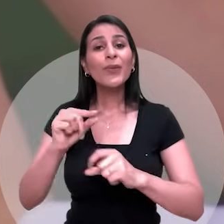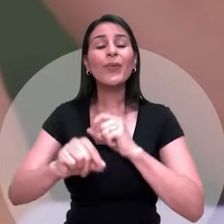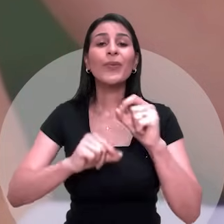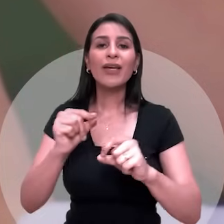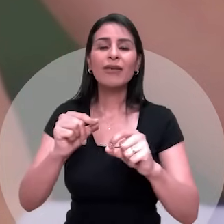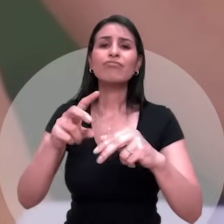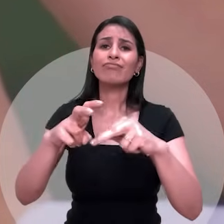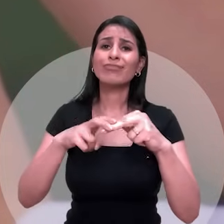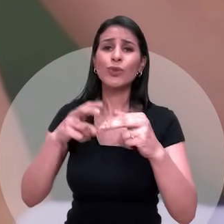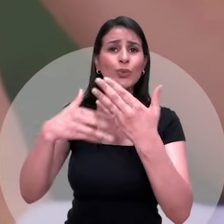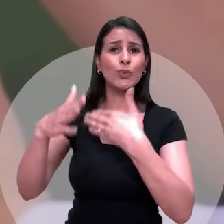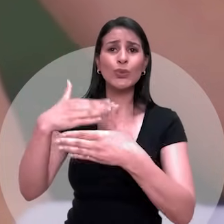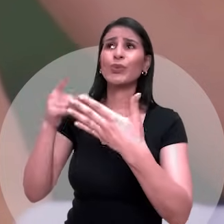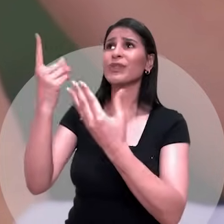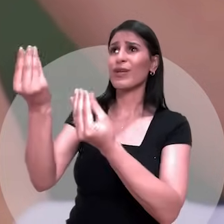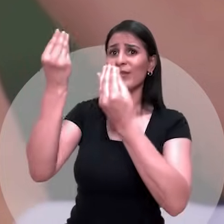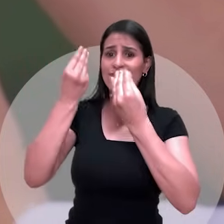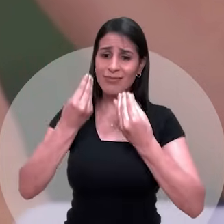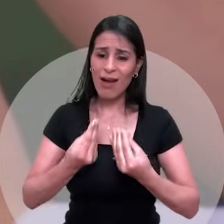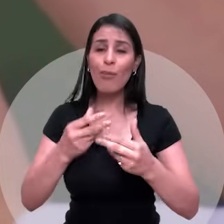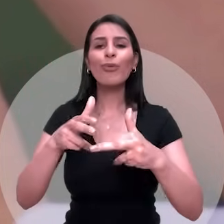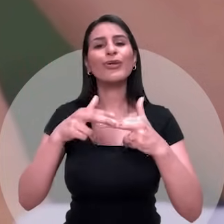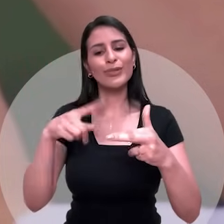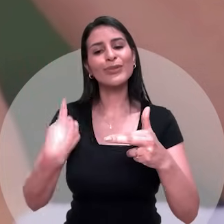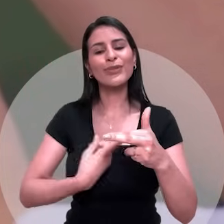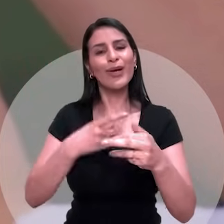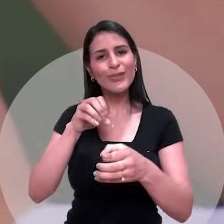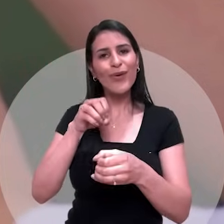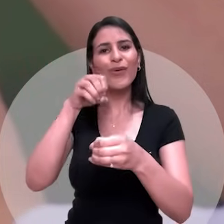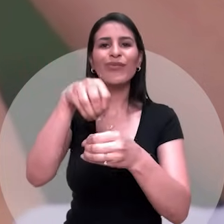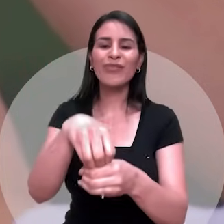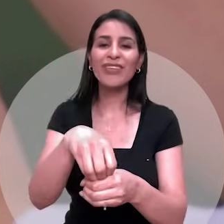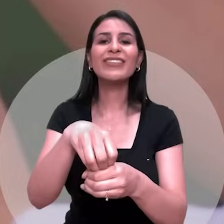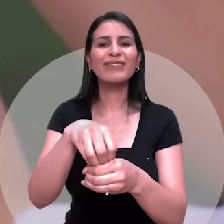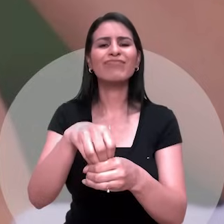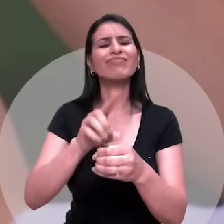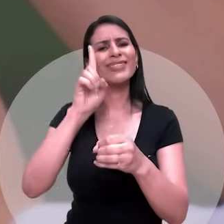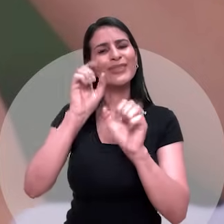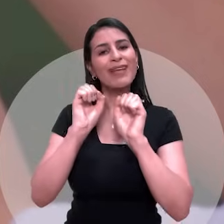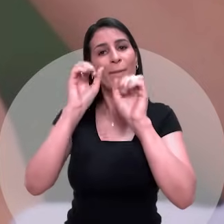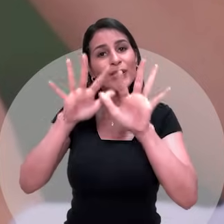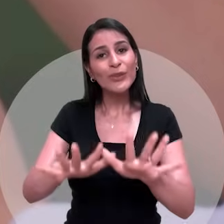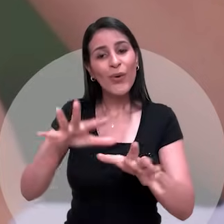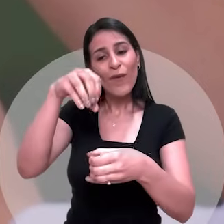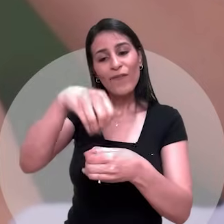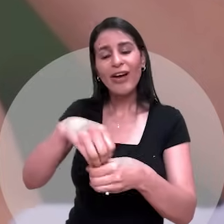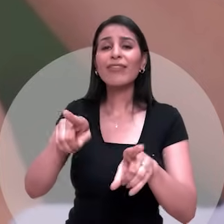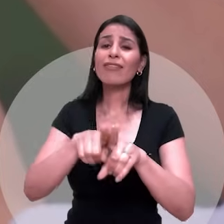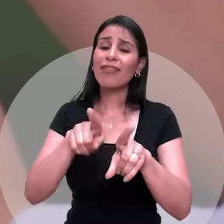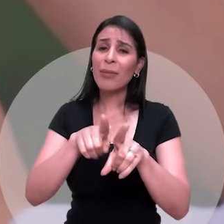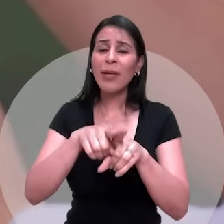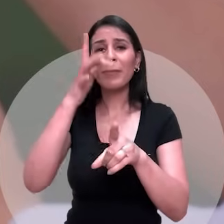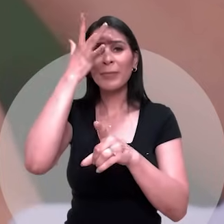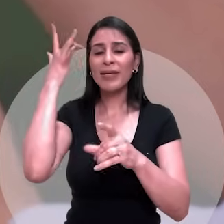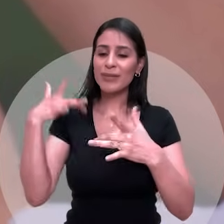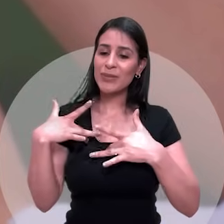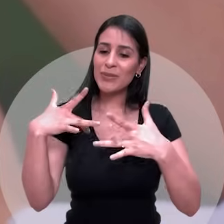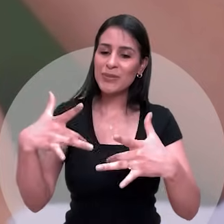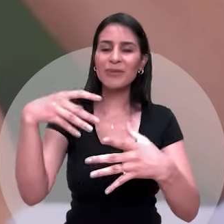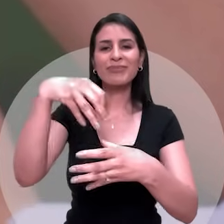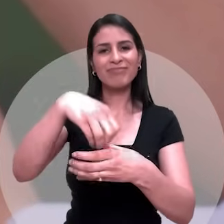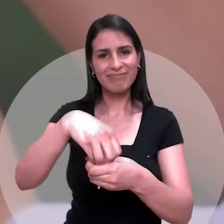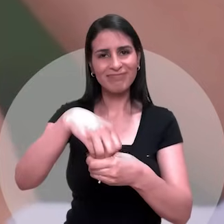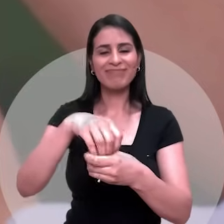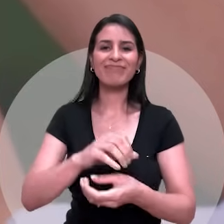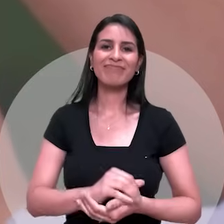14, porque tudo vem de Ti e nós só damos o que vem das Tuas mãos. Que Deus abençoe as dádivas e as pessoas